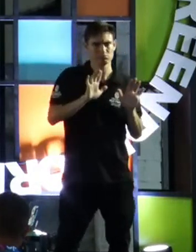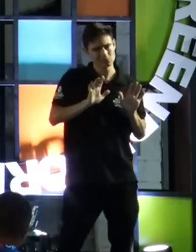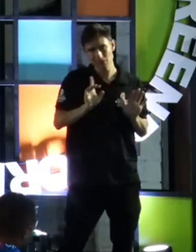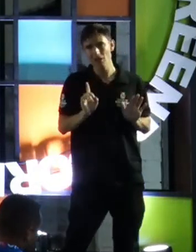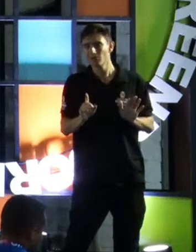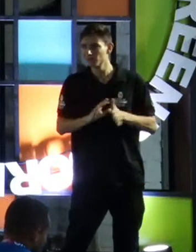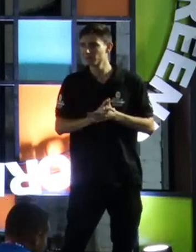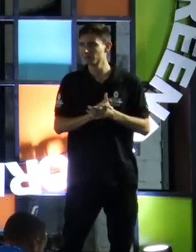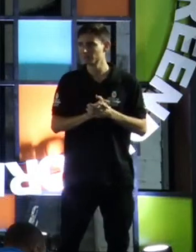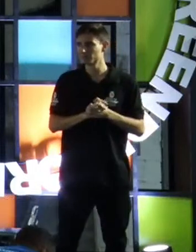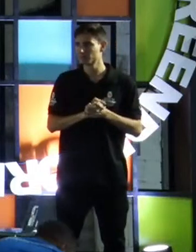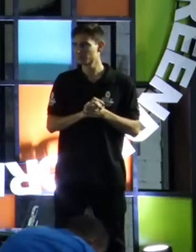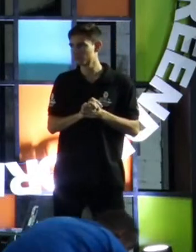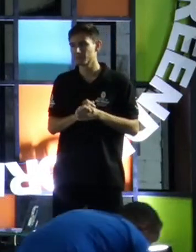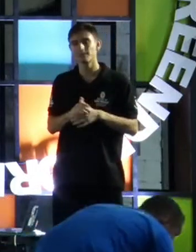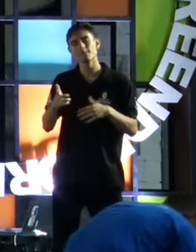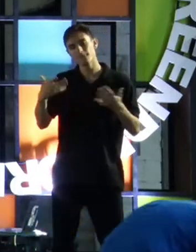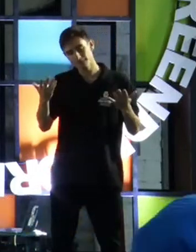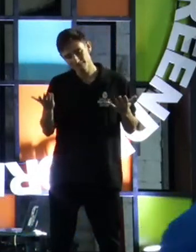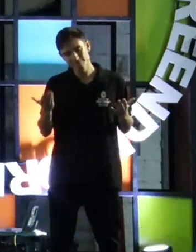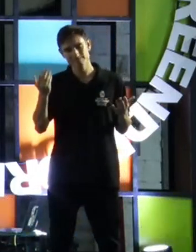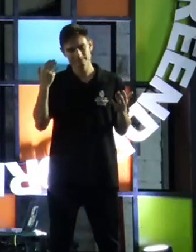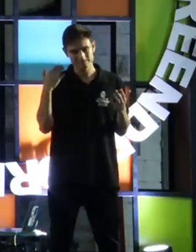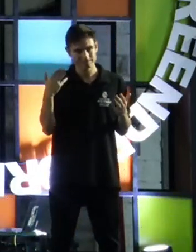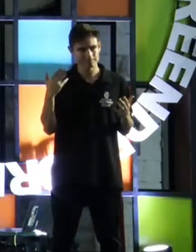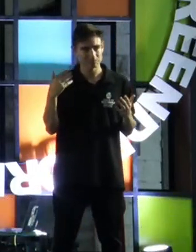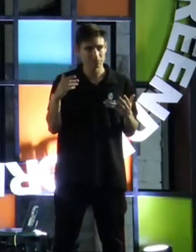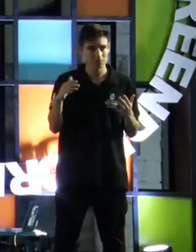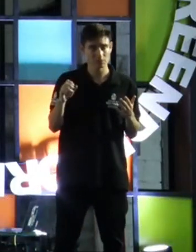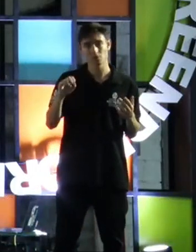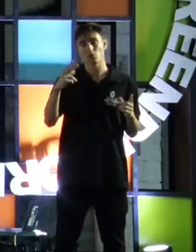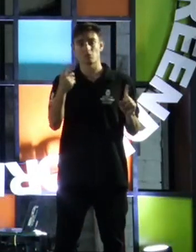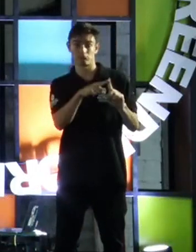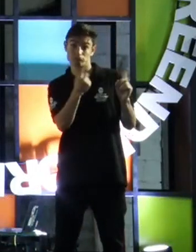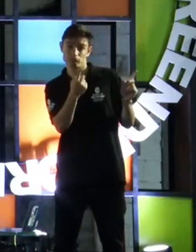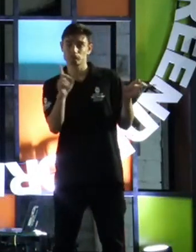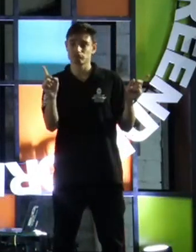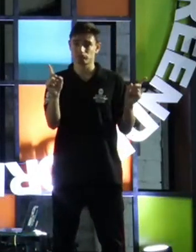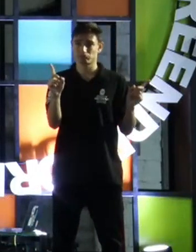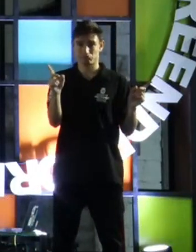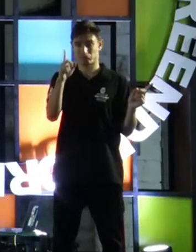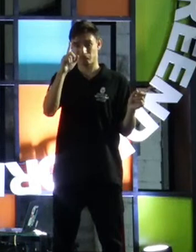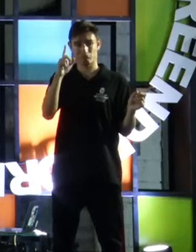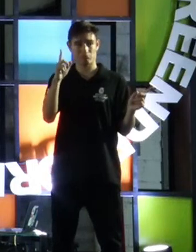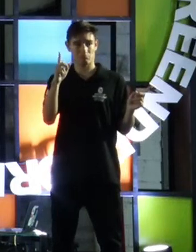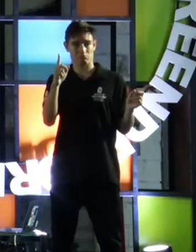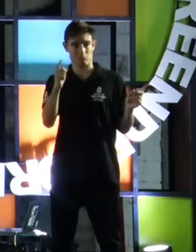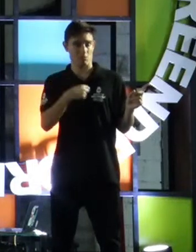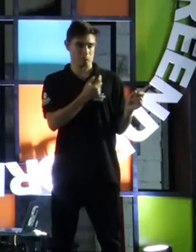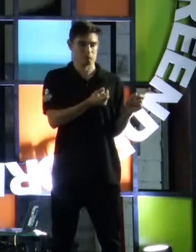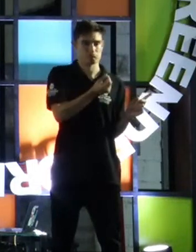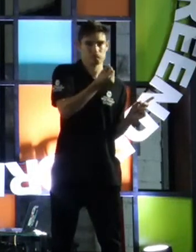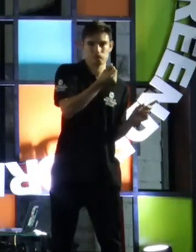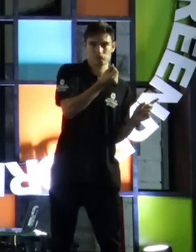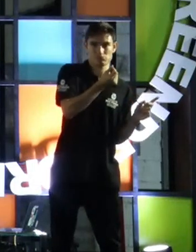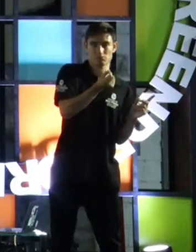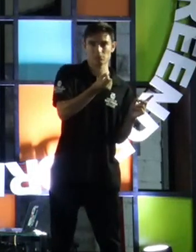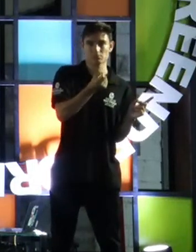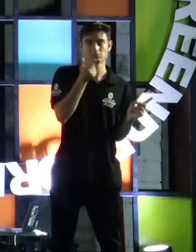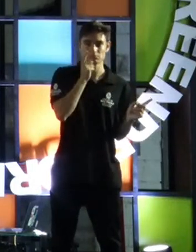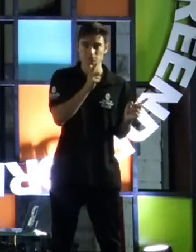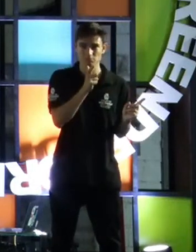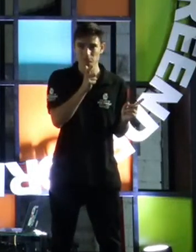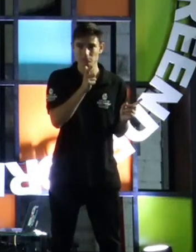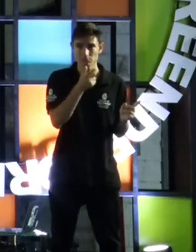palavra. Só que na época, ou você era uma coisa ou outra, você não podia ganhar dinheiro